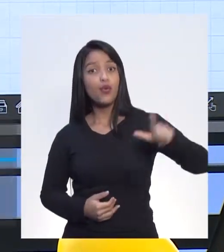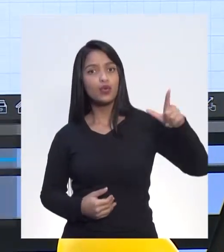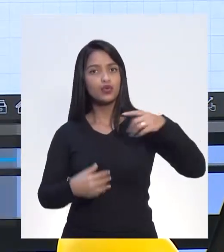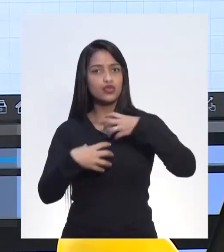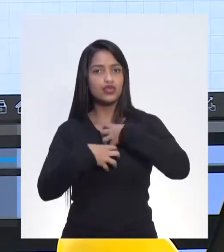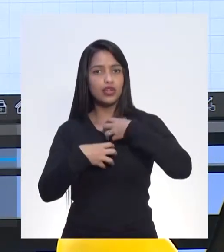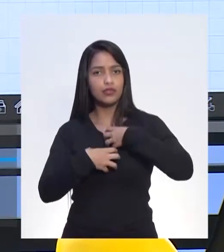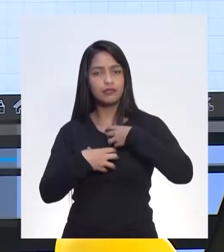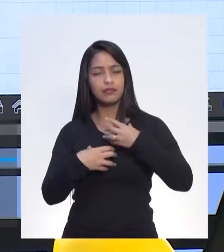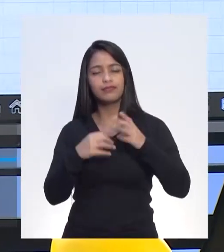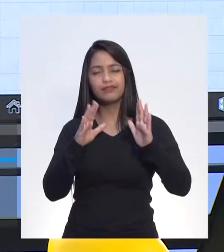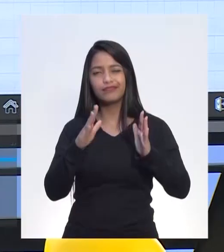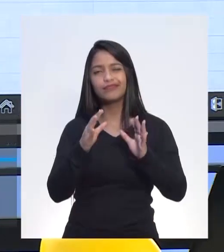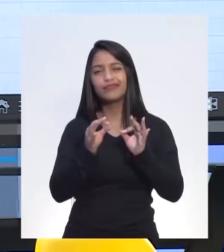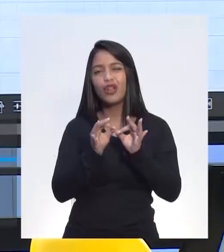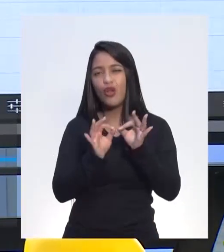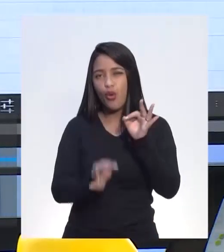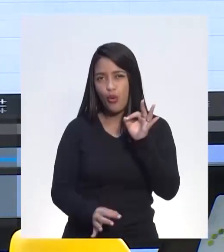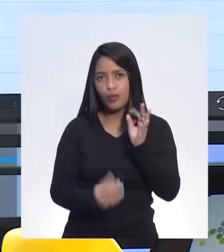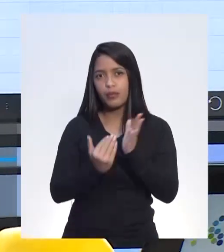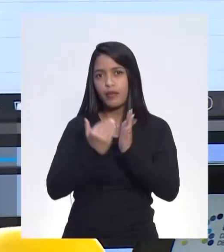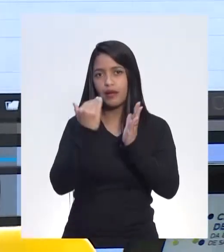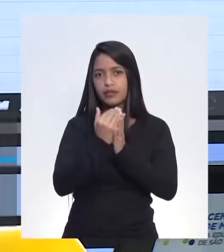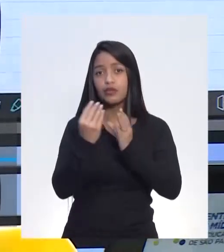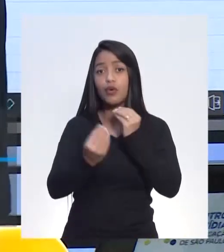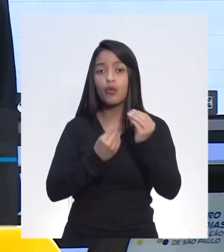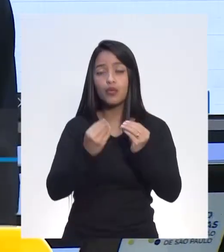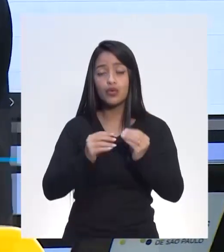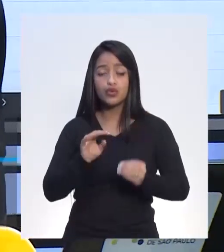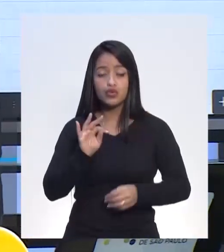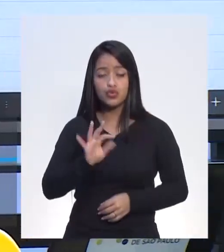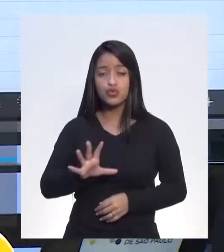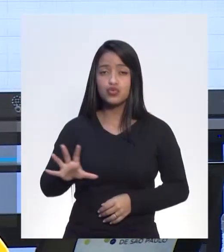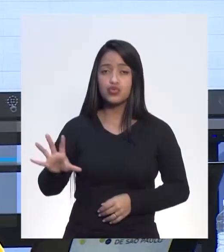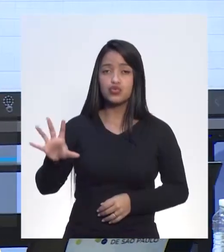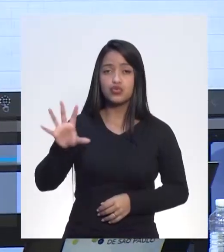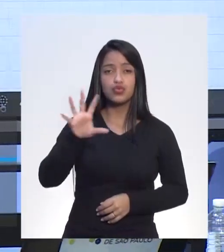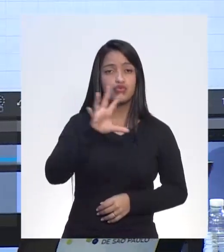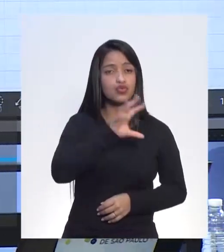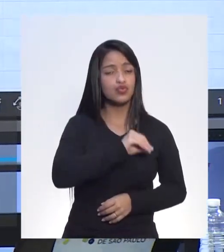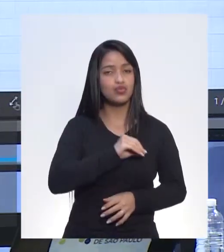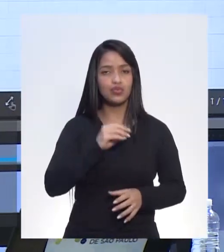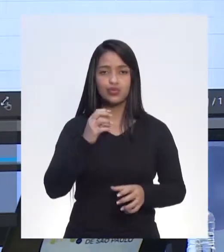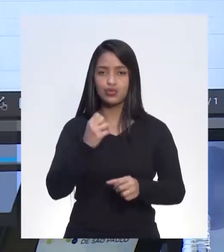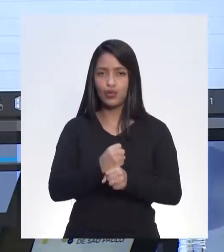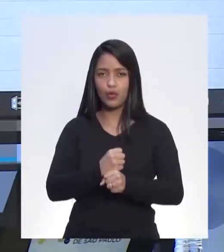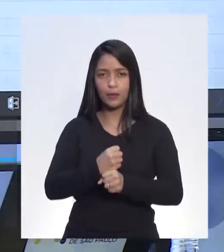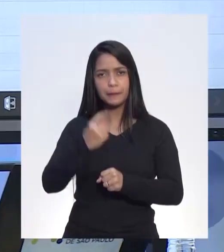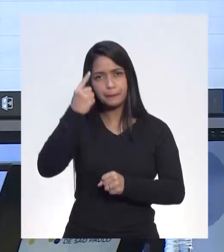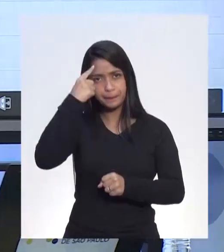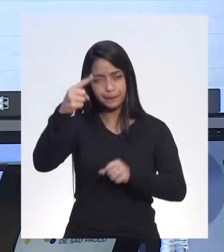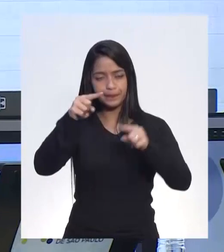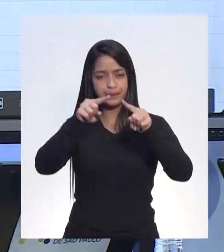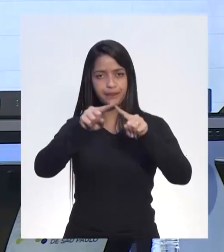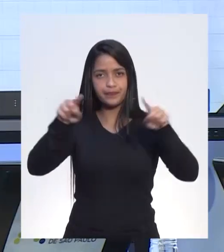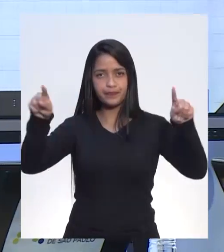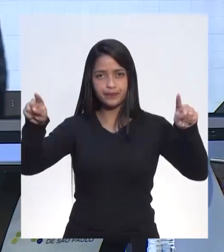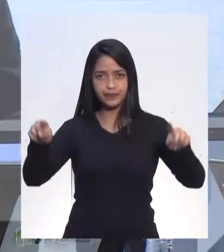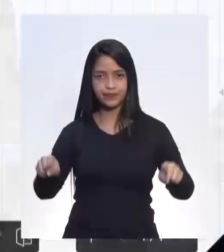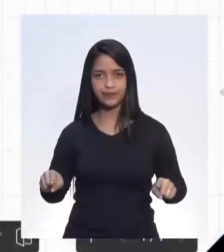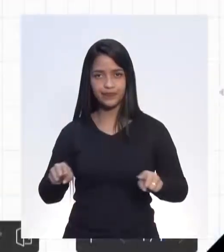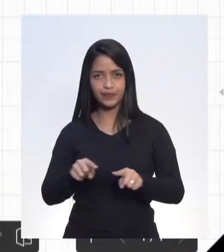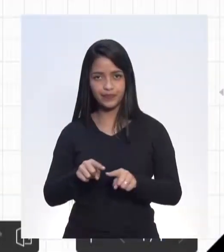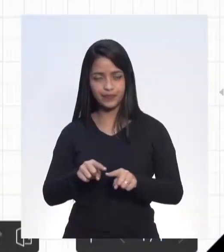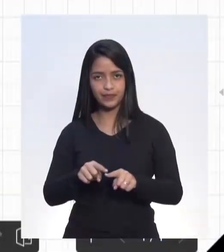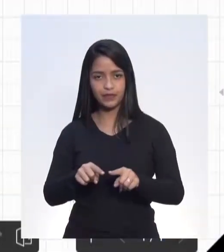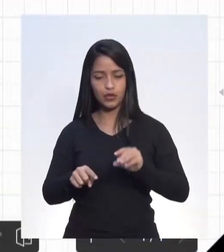que nós somássemos todos, não é isso? Então, você teria, por exemplo, vamos pensar nesse contorno aqui, ó, já que a gente está